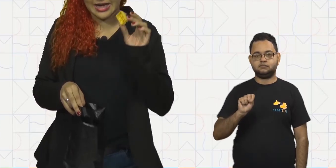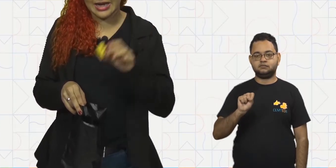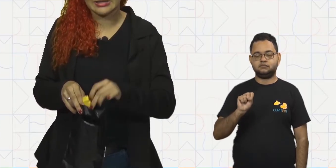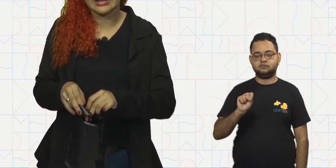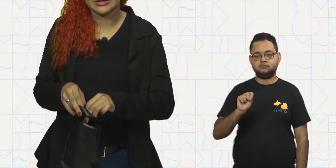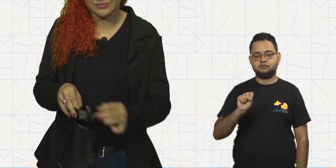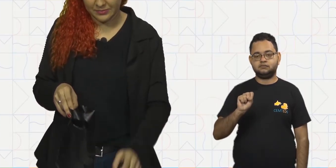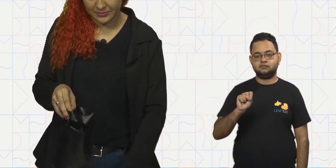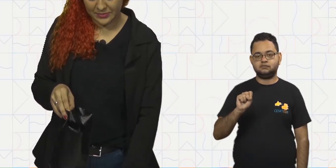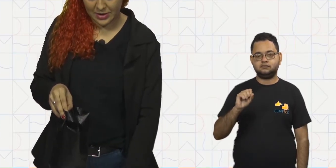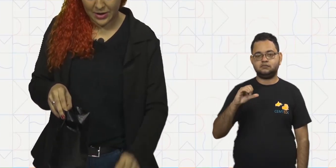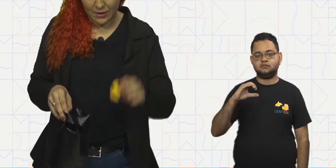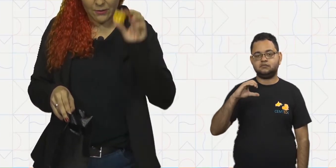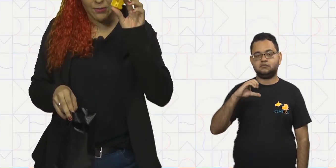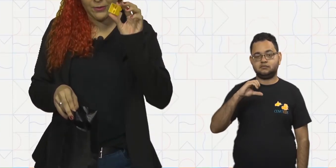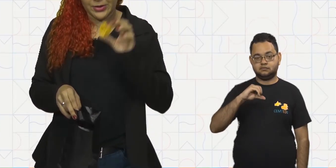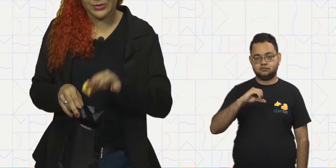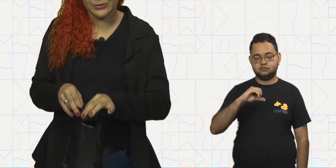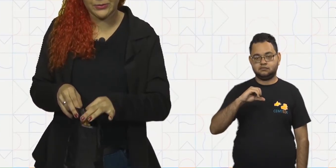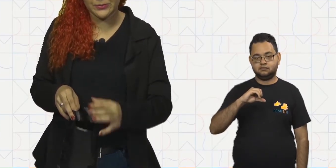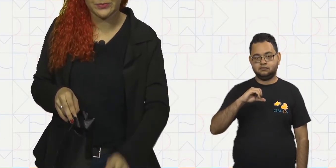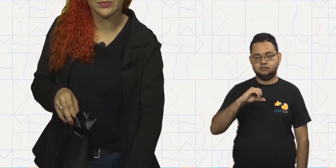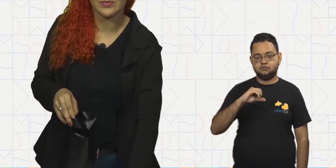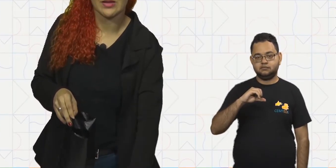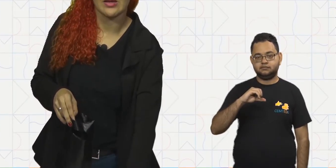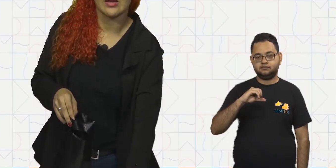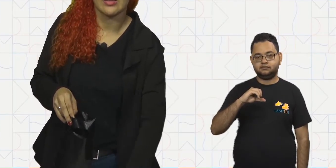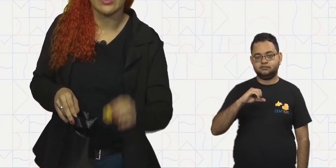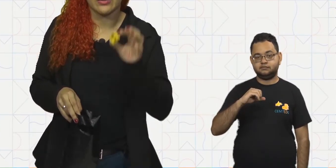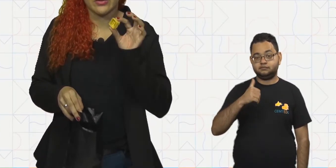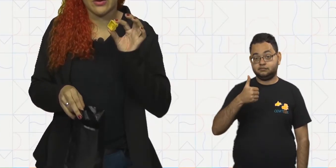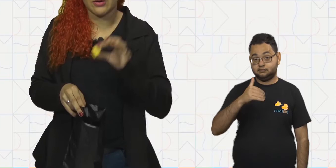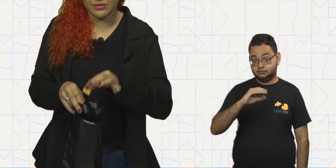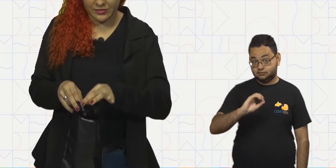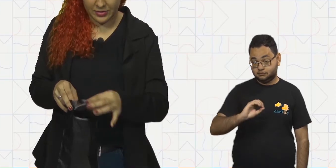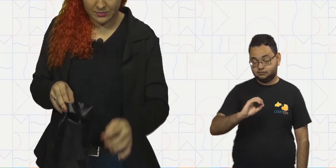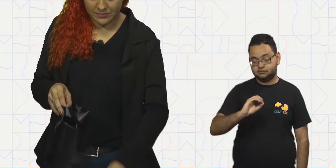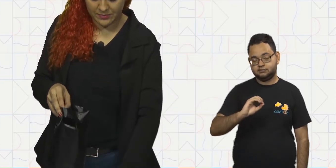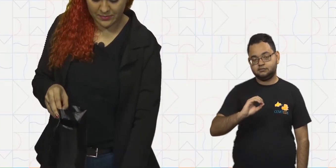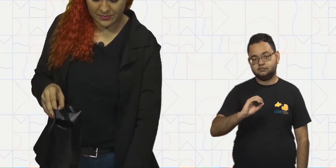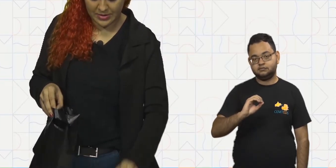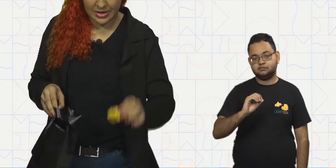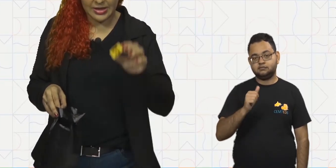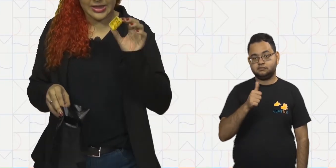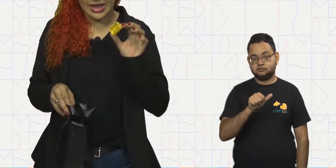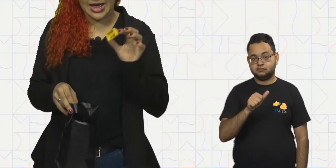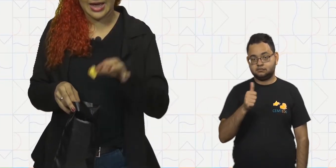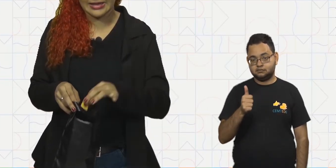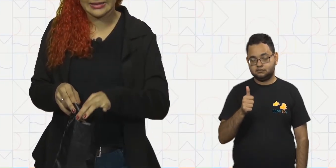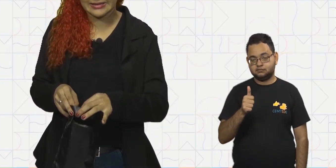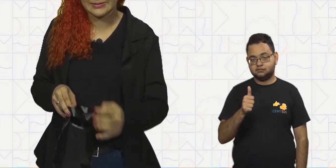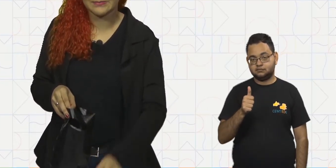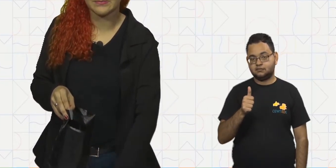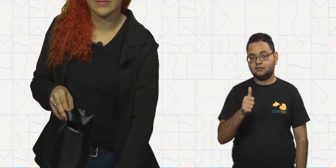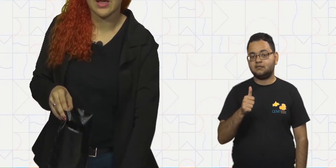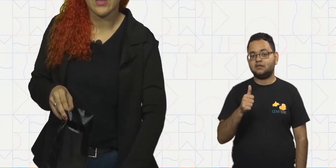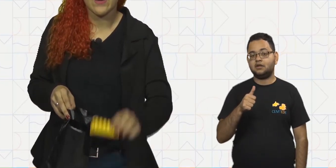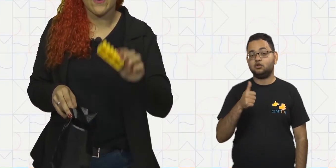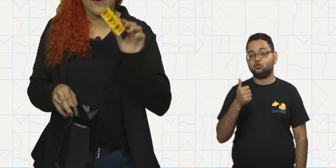sete oito nove dez